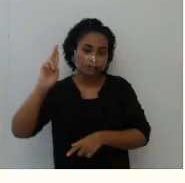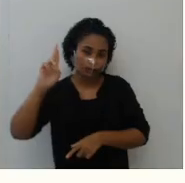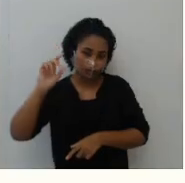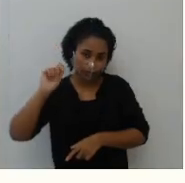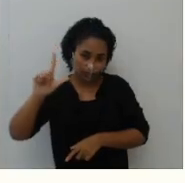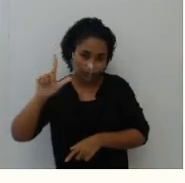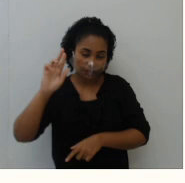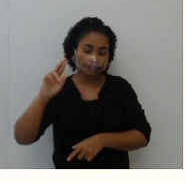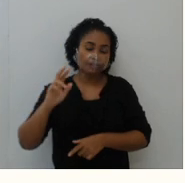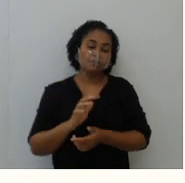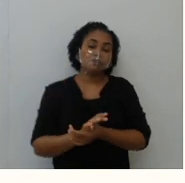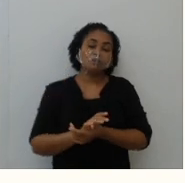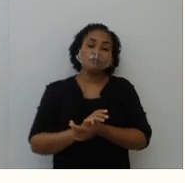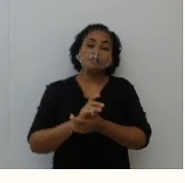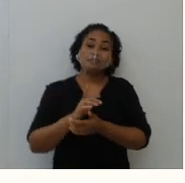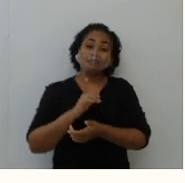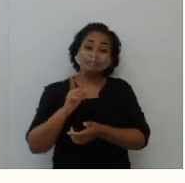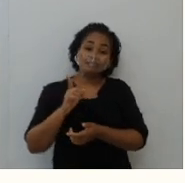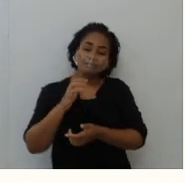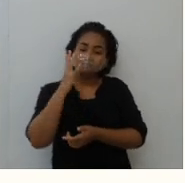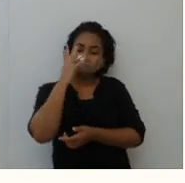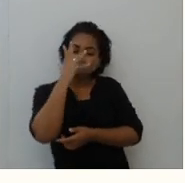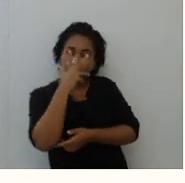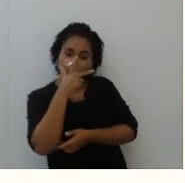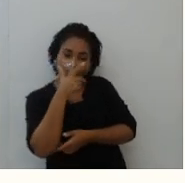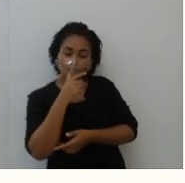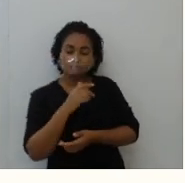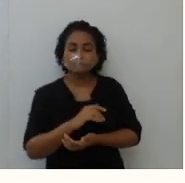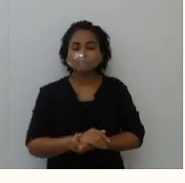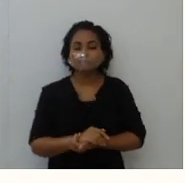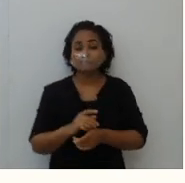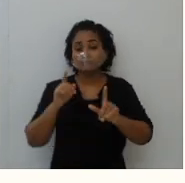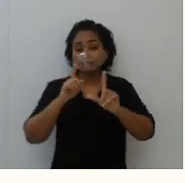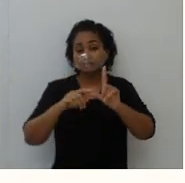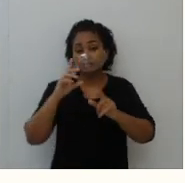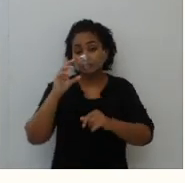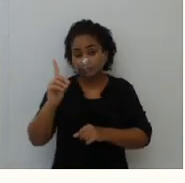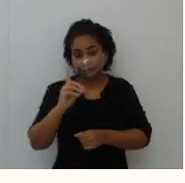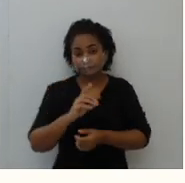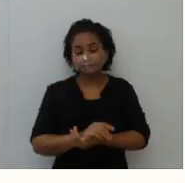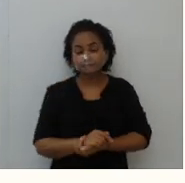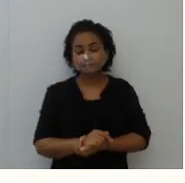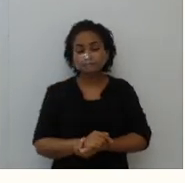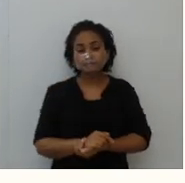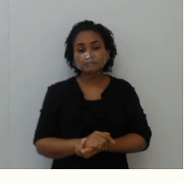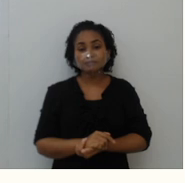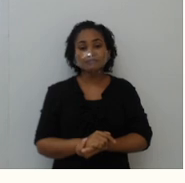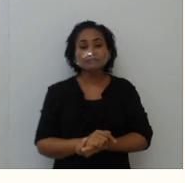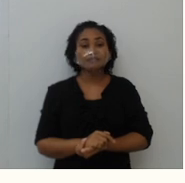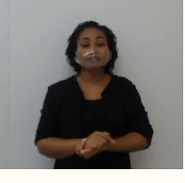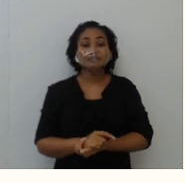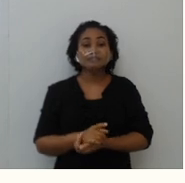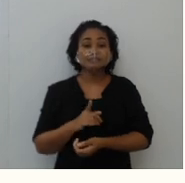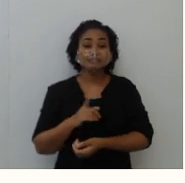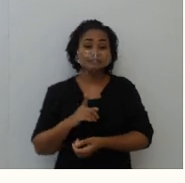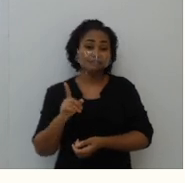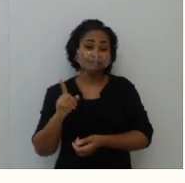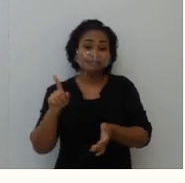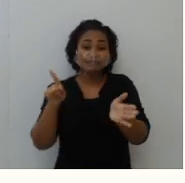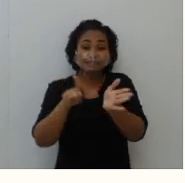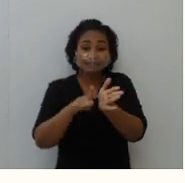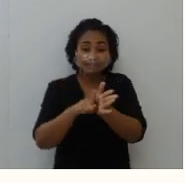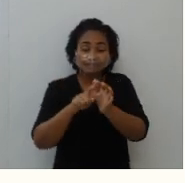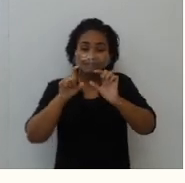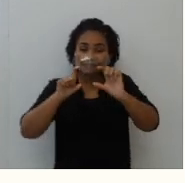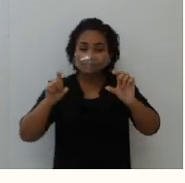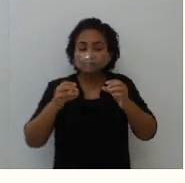ser Chris has a beautiful bike. D. The kids run joyfully outside. Negative. Como é que vai